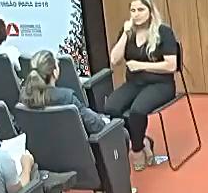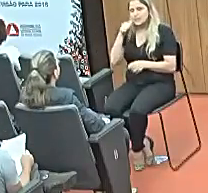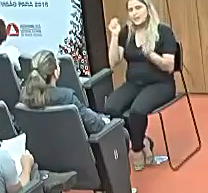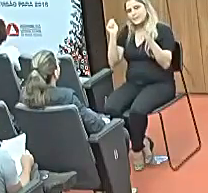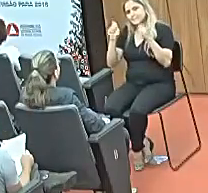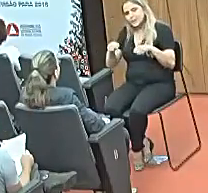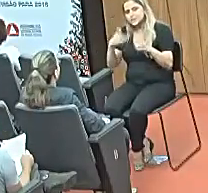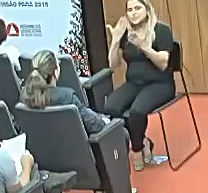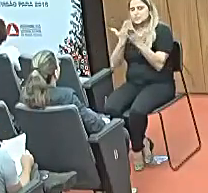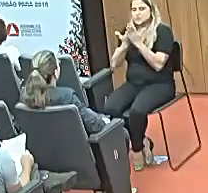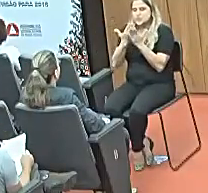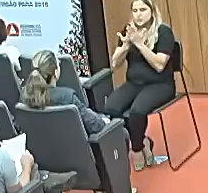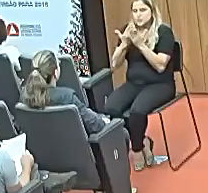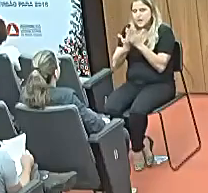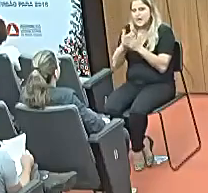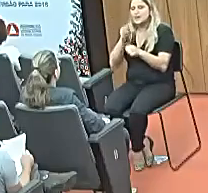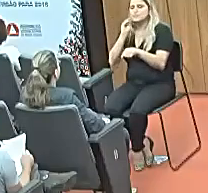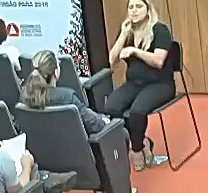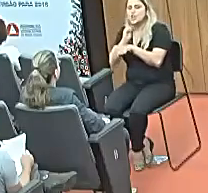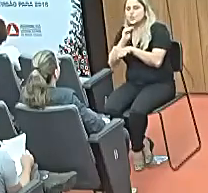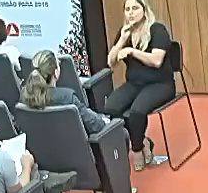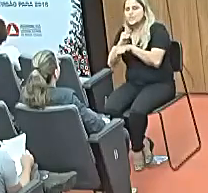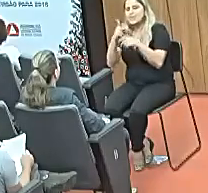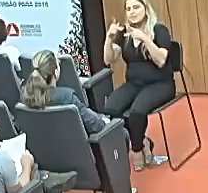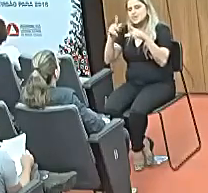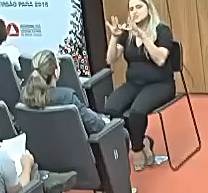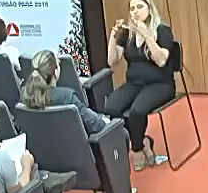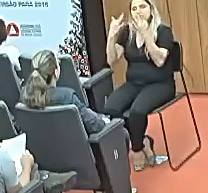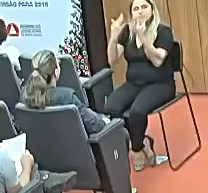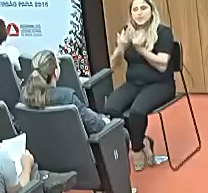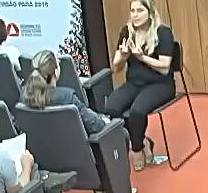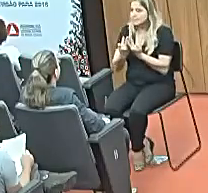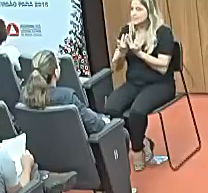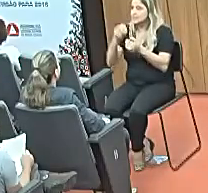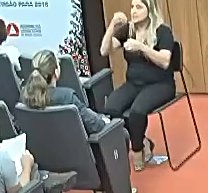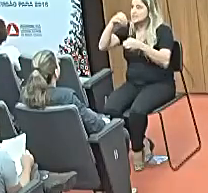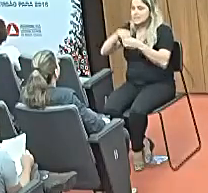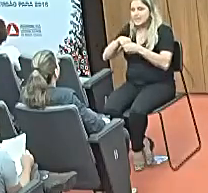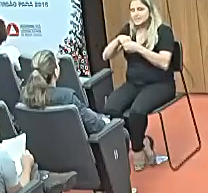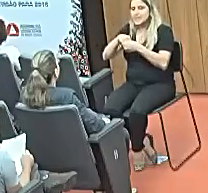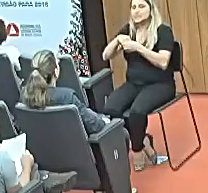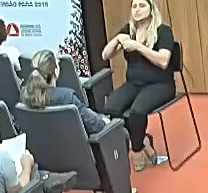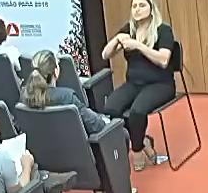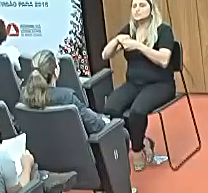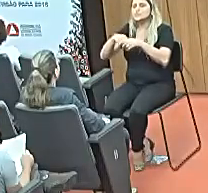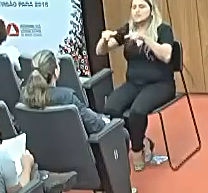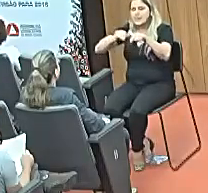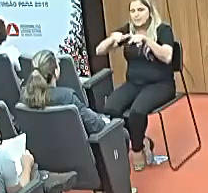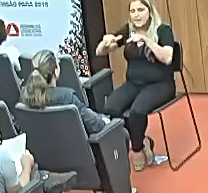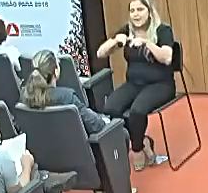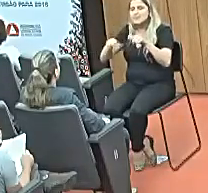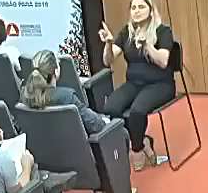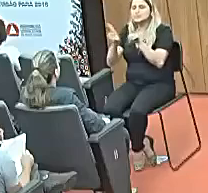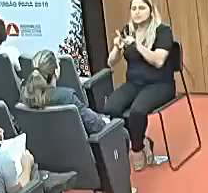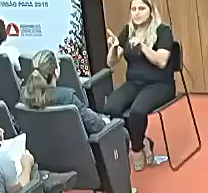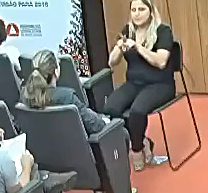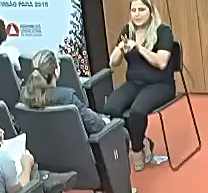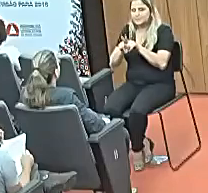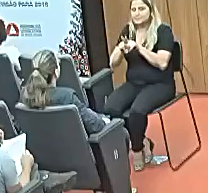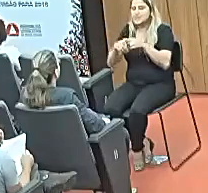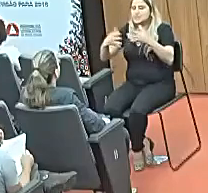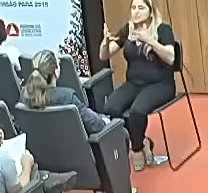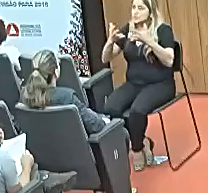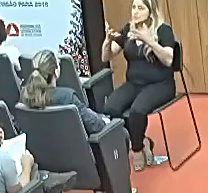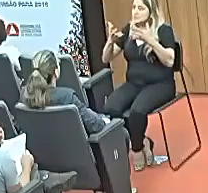poder cuidar da sua família poderia estar nem dentro da área no mercado de trabalho então nessa ação agentes nós